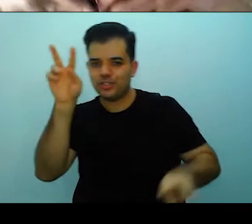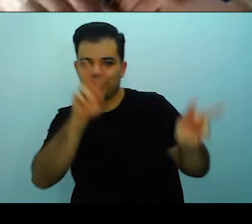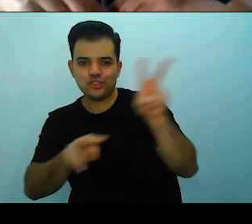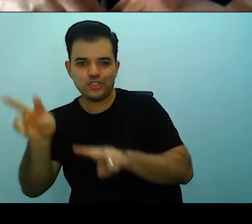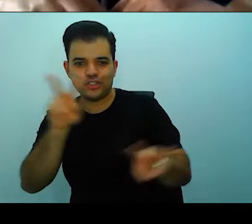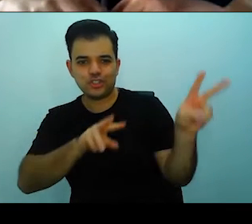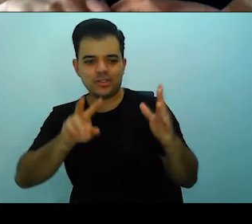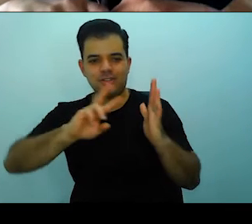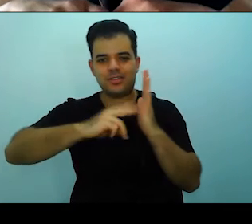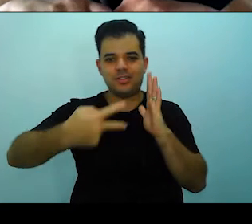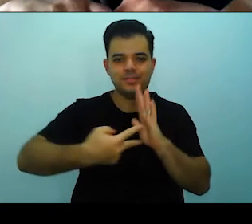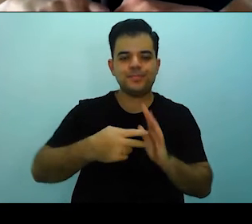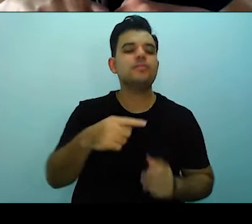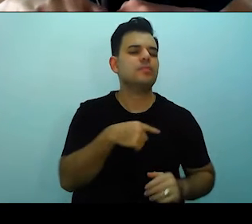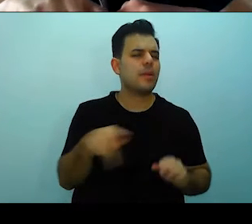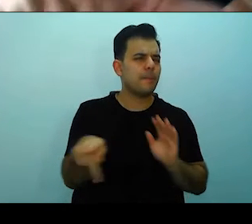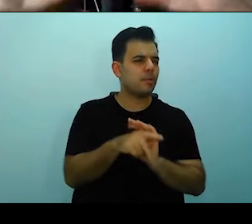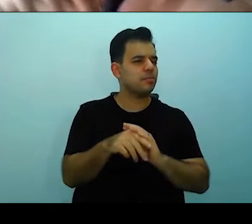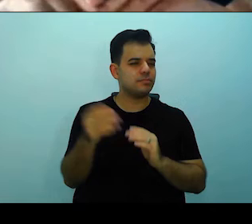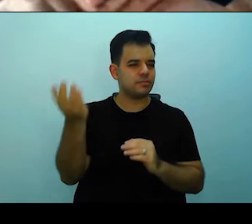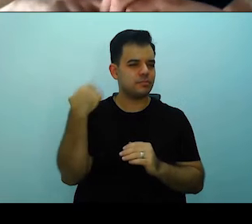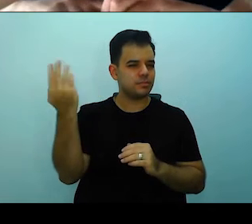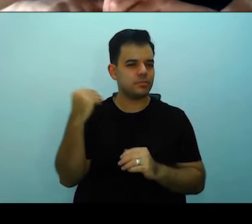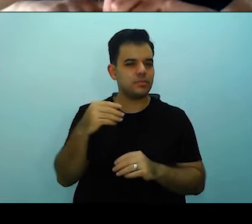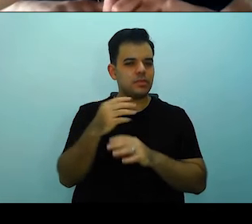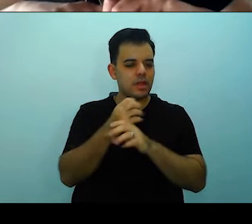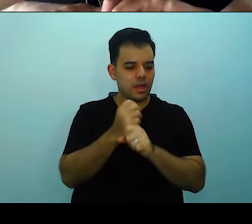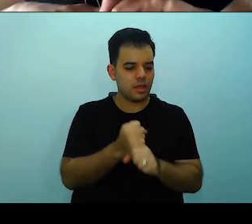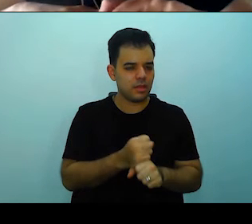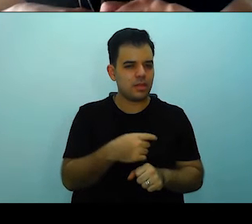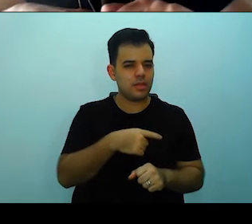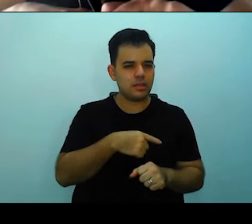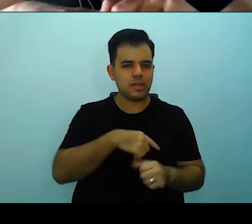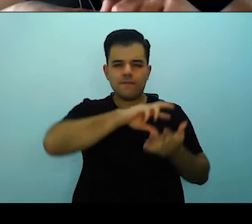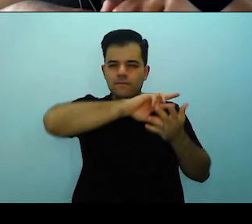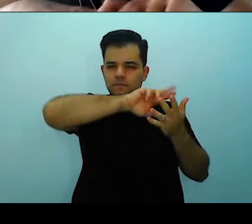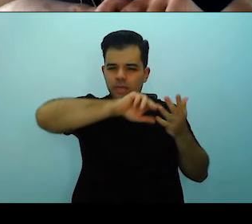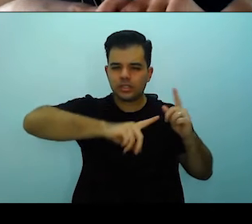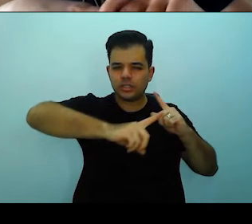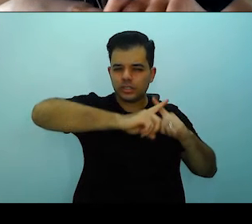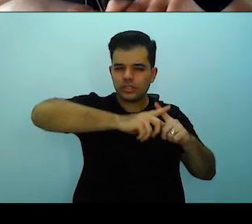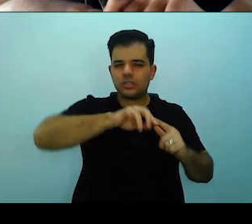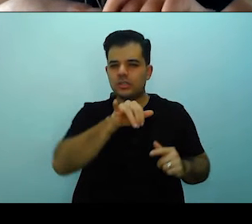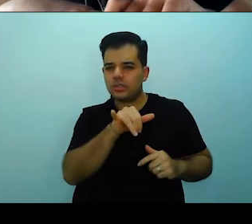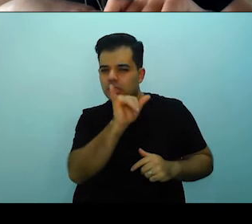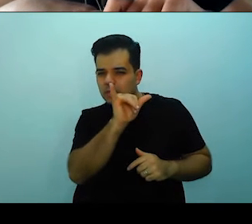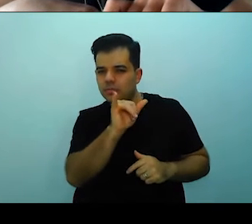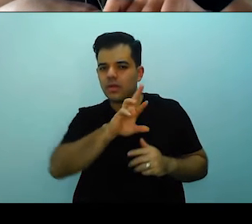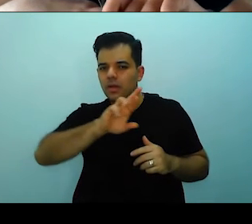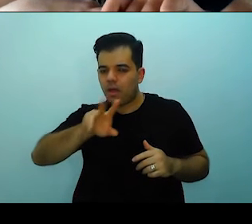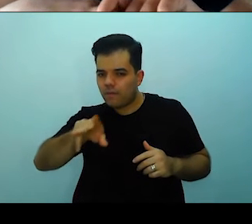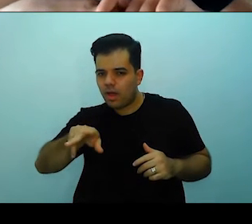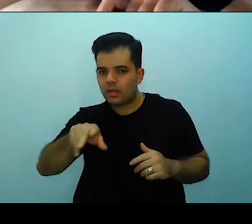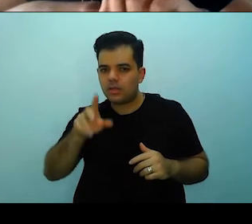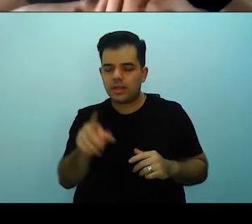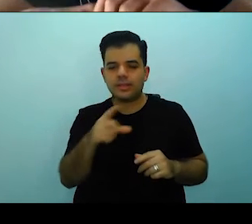existe uma coisa na matemática que é os mesmos algarismos, eles têm sentidos diferentes se você colocar